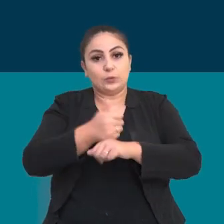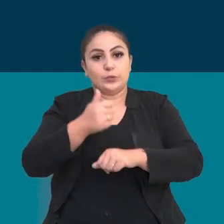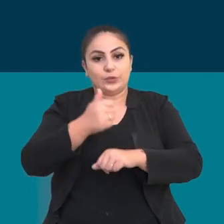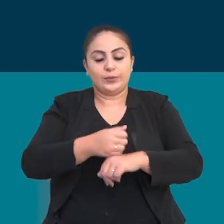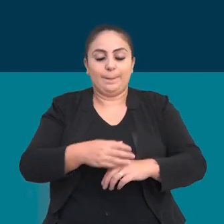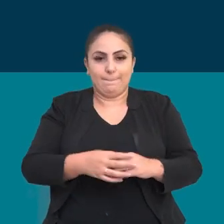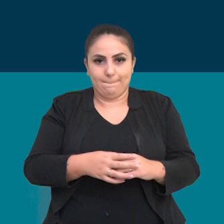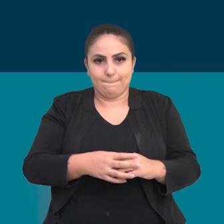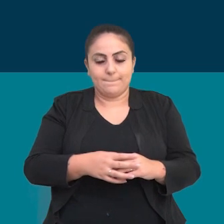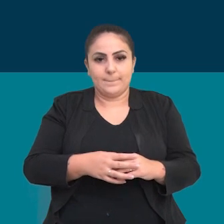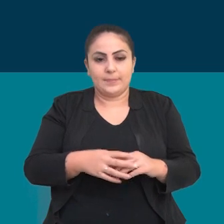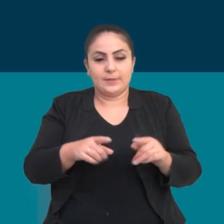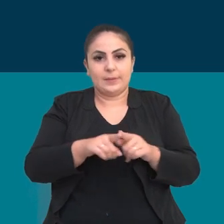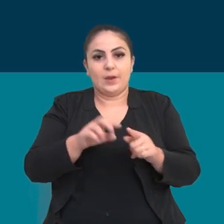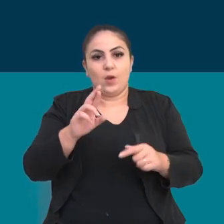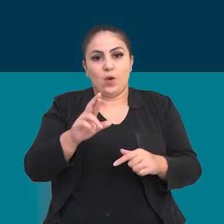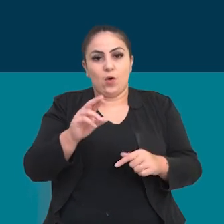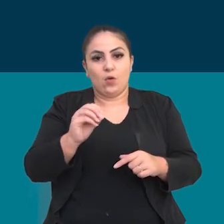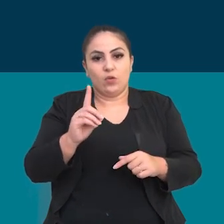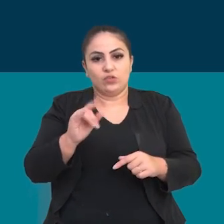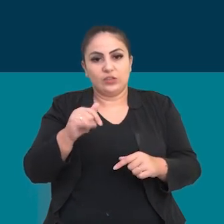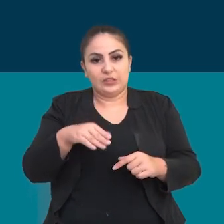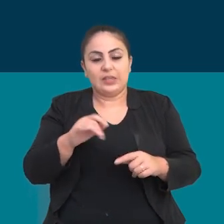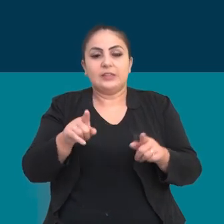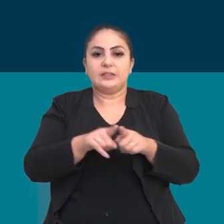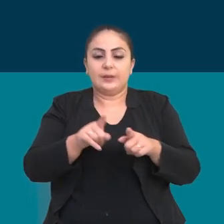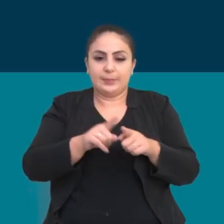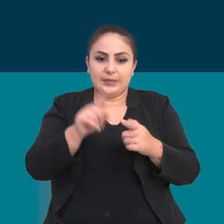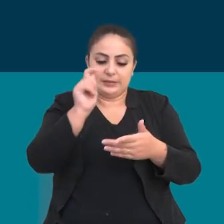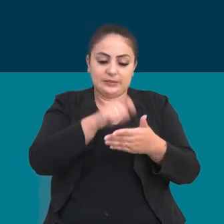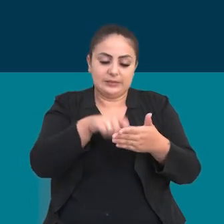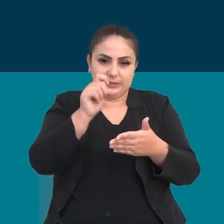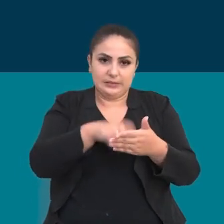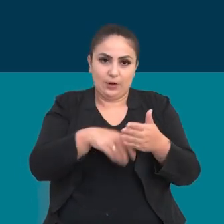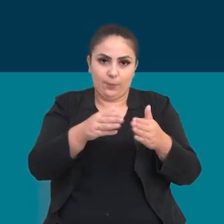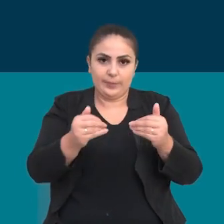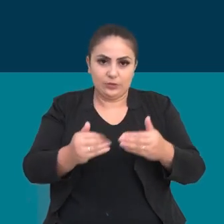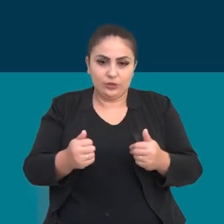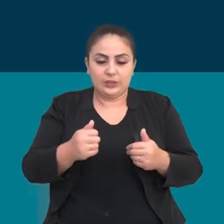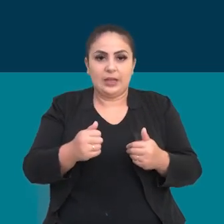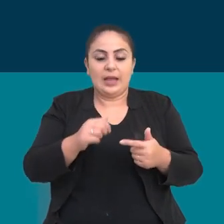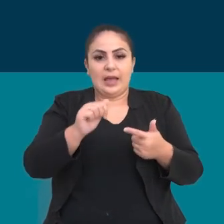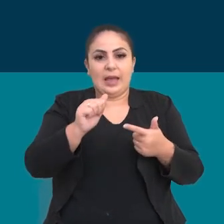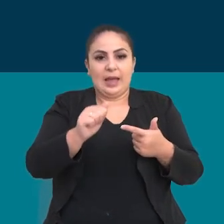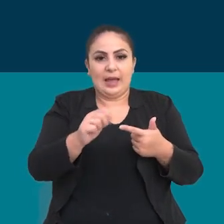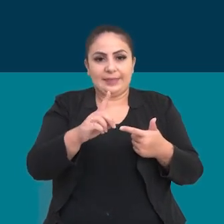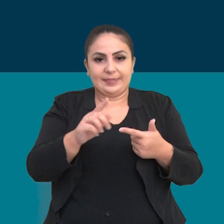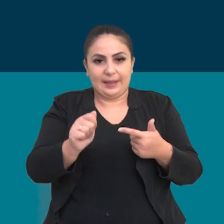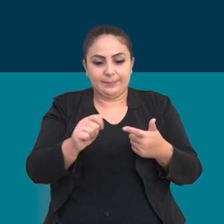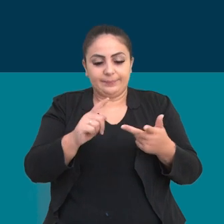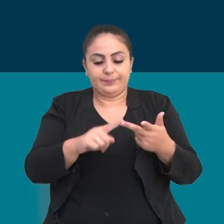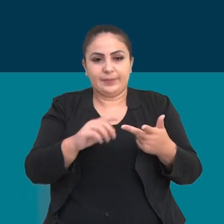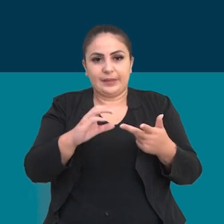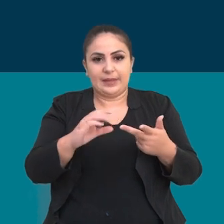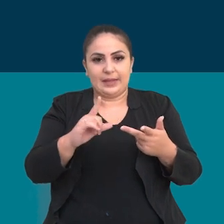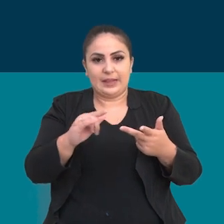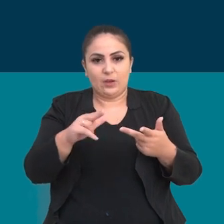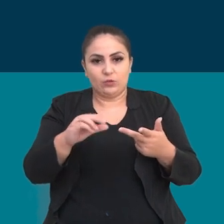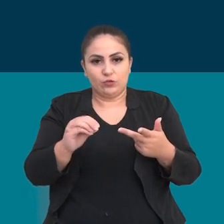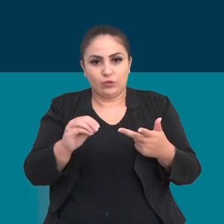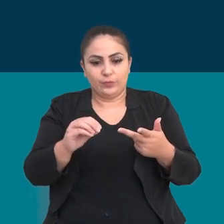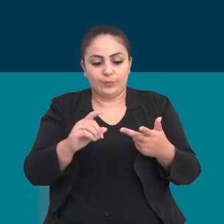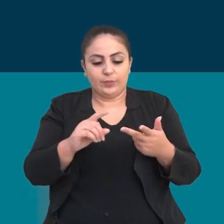5 suplentes. Além de Rodinei Candeia, também assinaram o requerimento Ada Munareto,